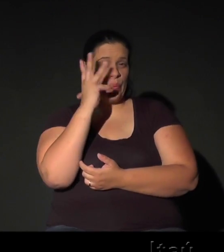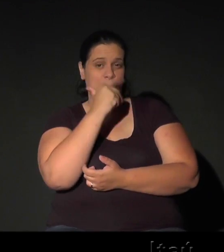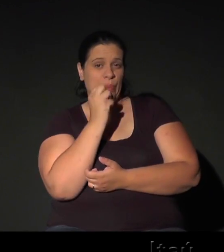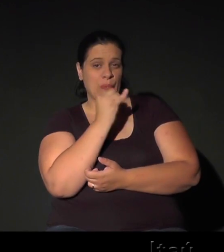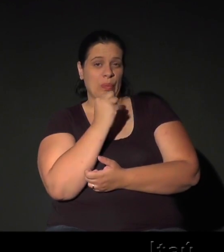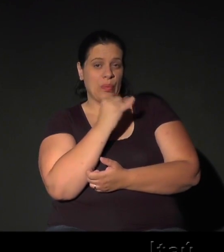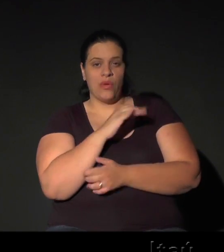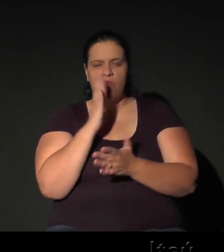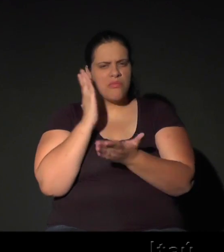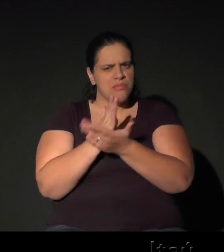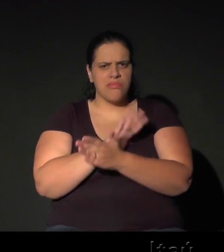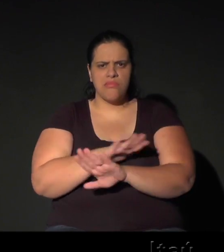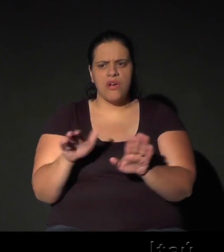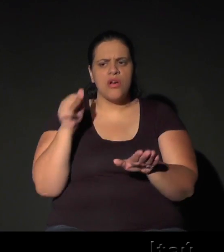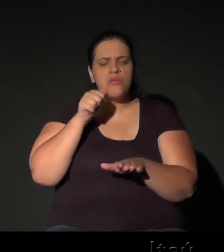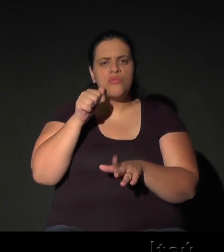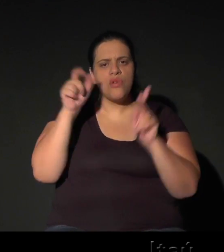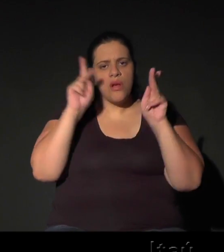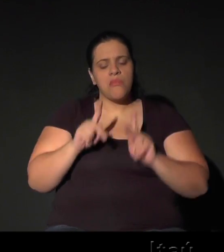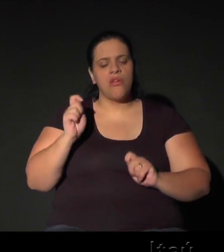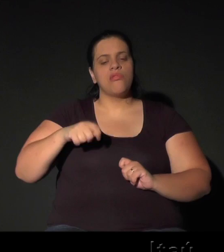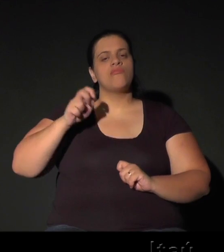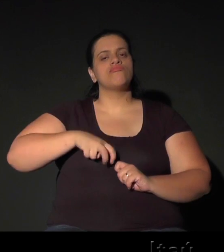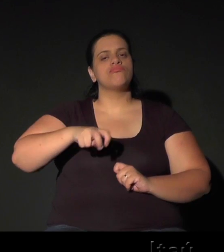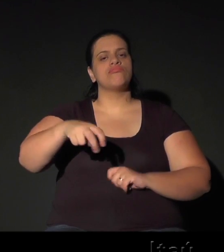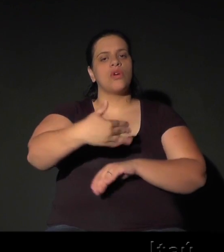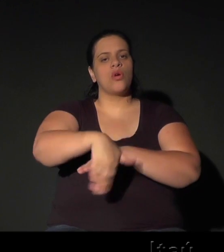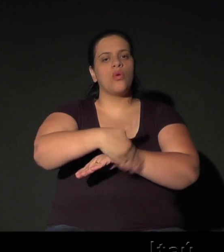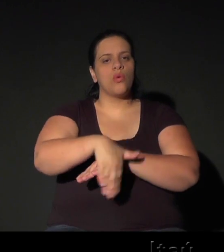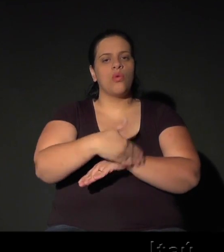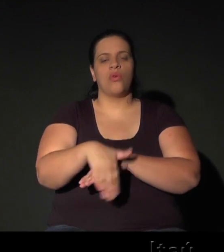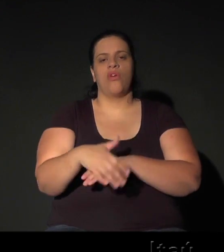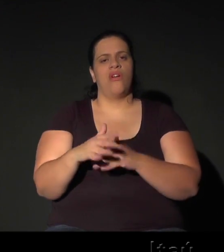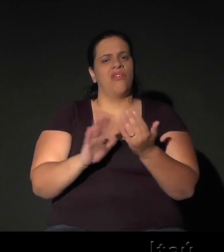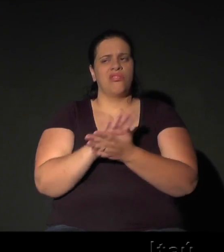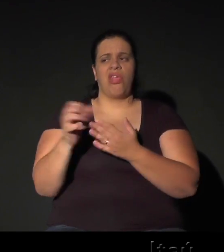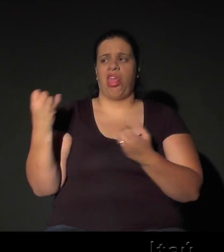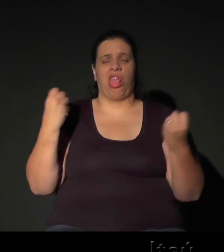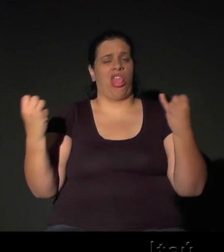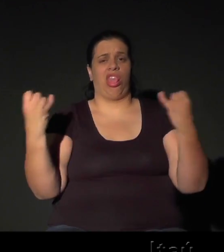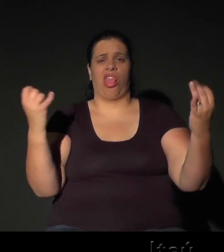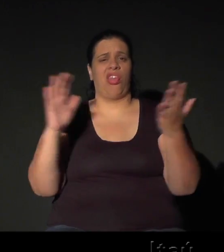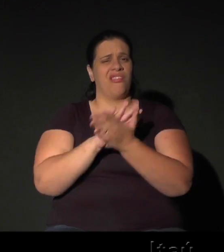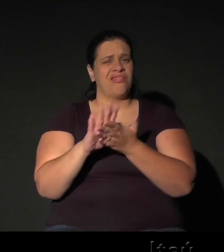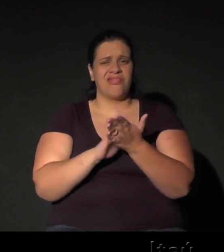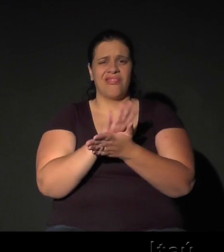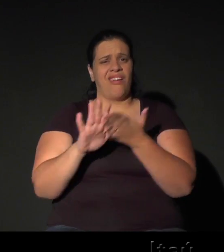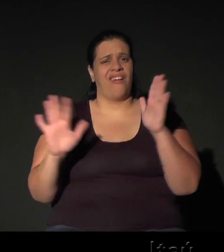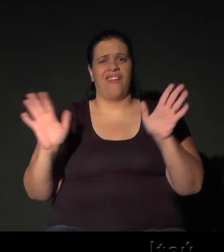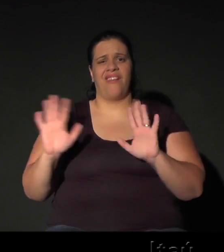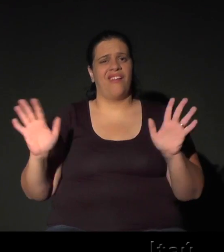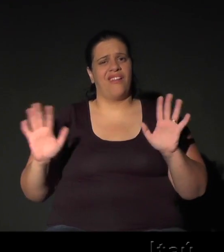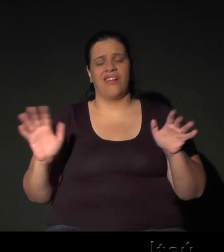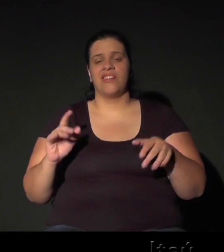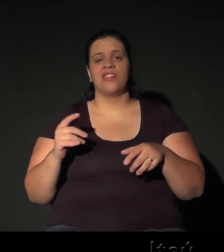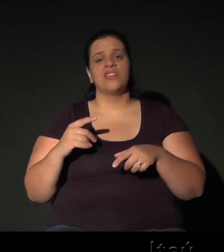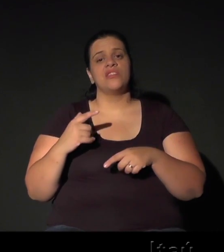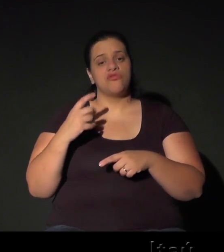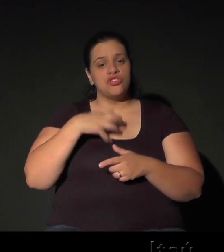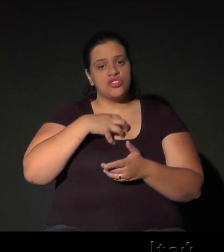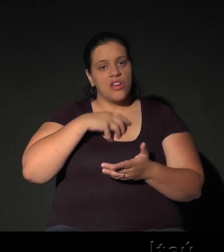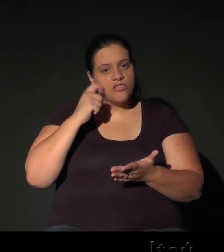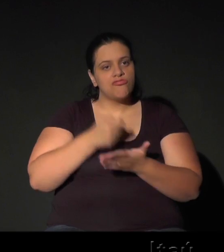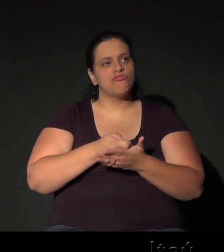né essa possibilidade das mulheres andarem na rua sem serem né assediadas cantadas n como